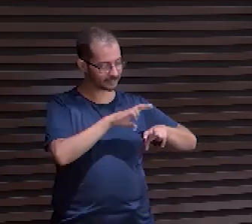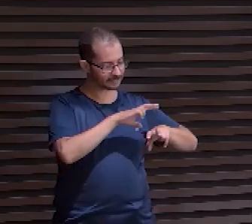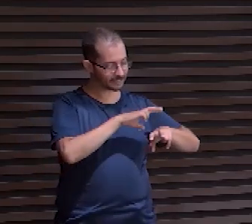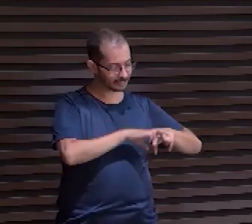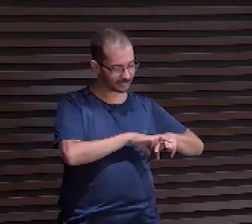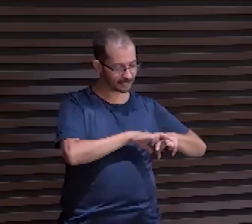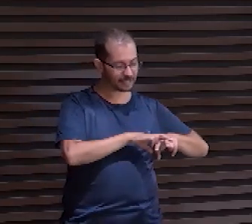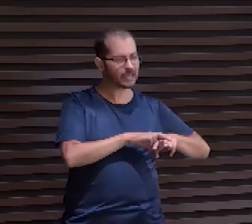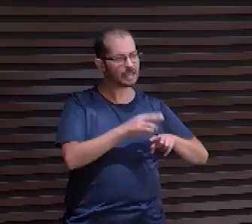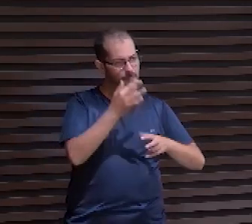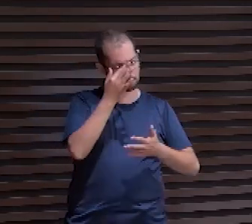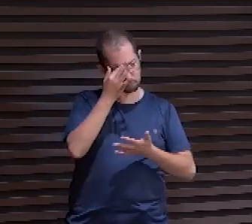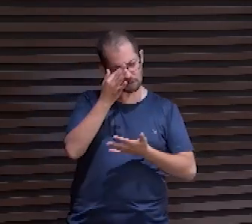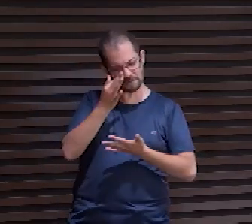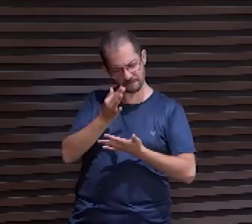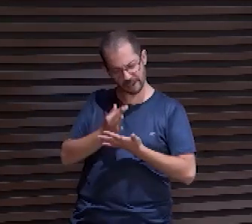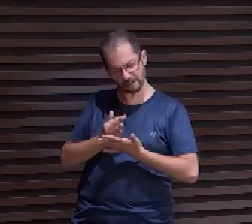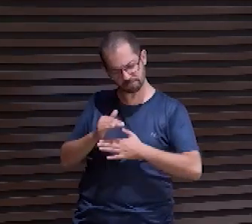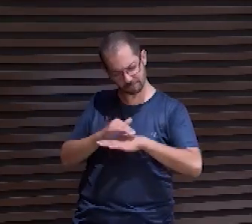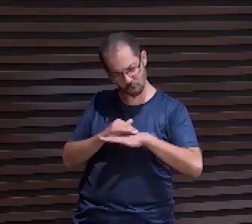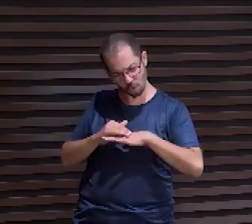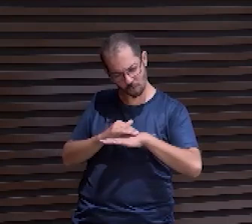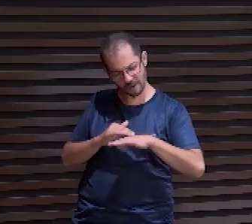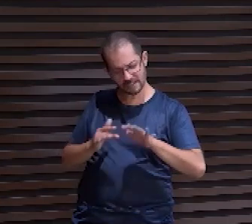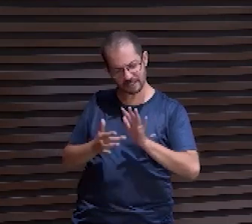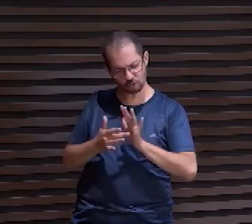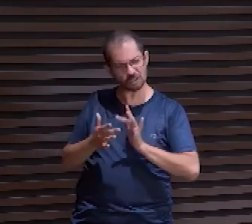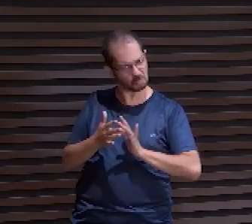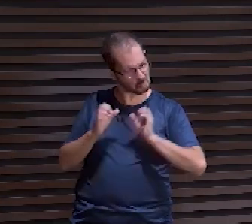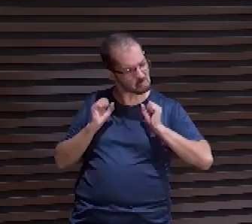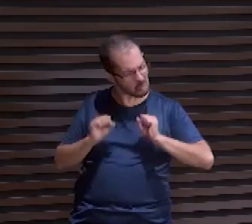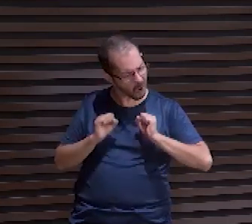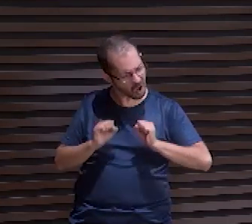fé conversa com Jesus. Mas conversa.